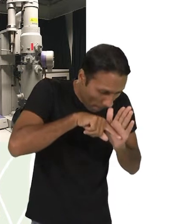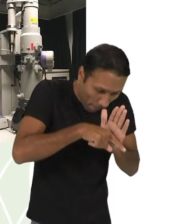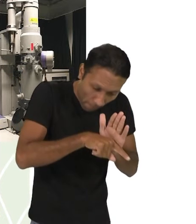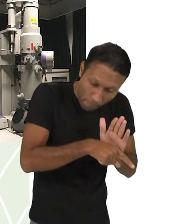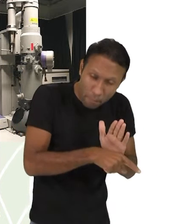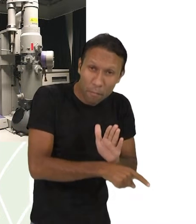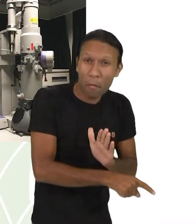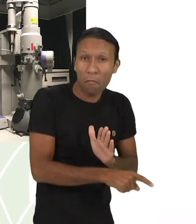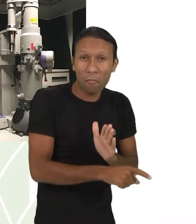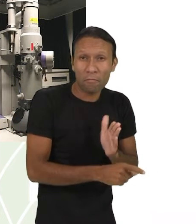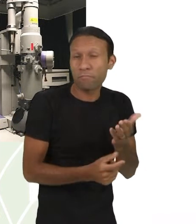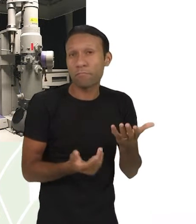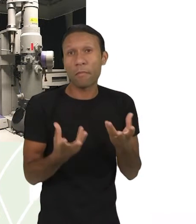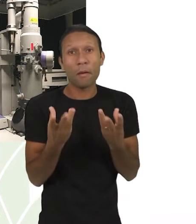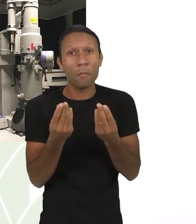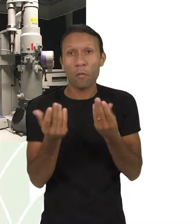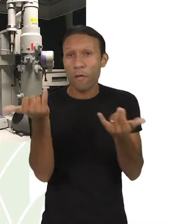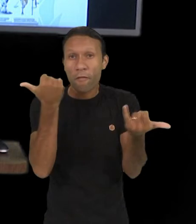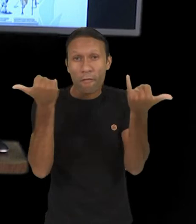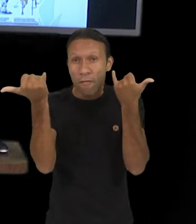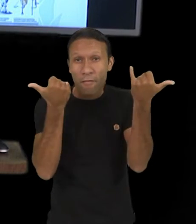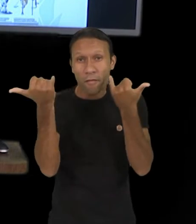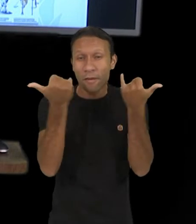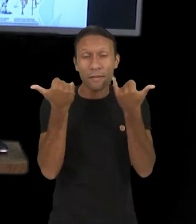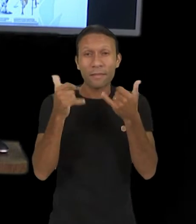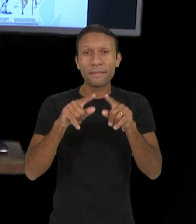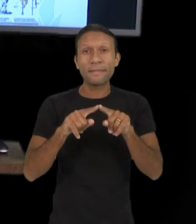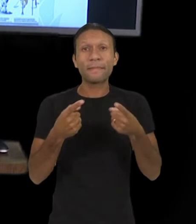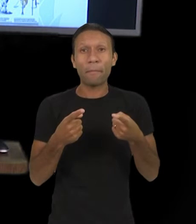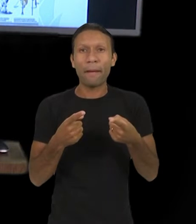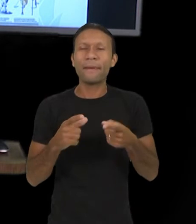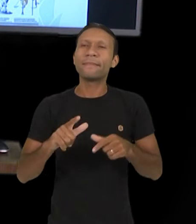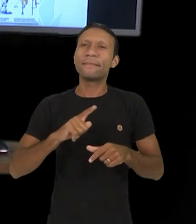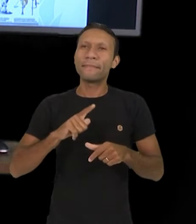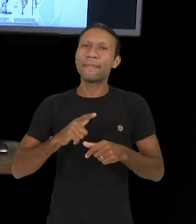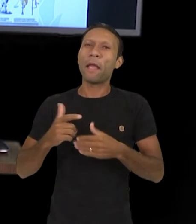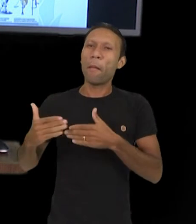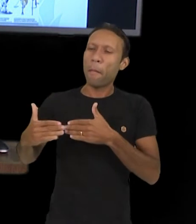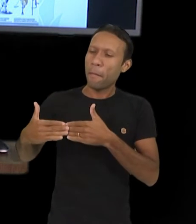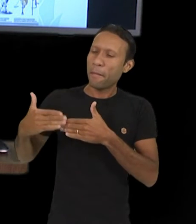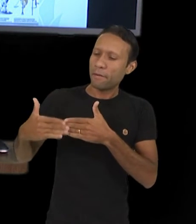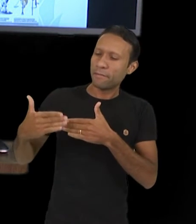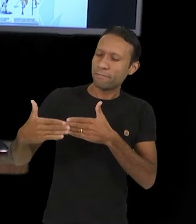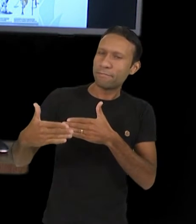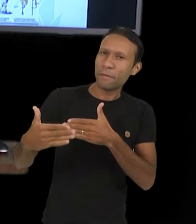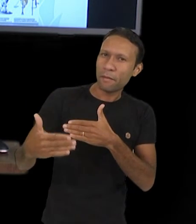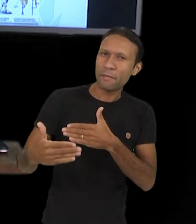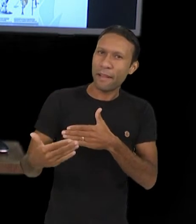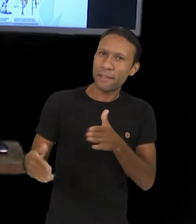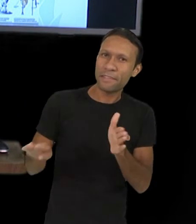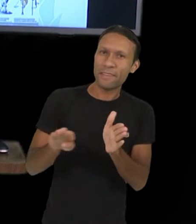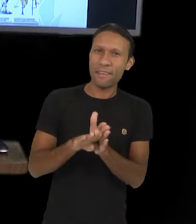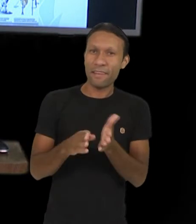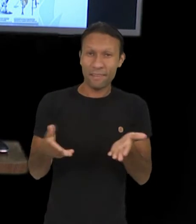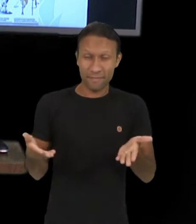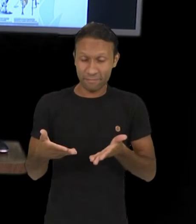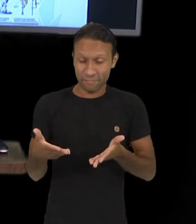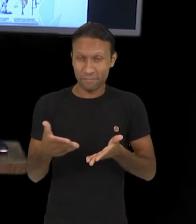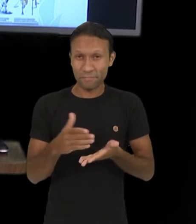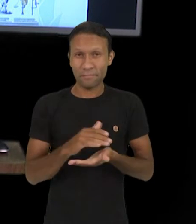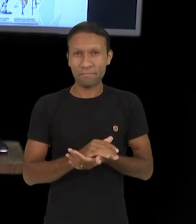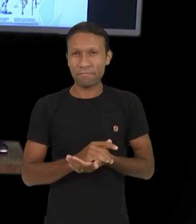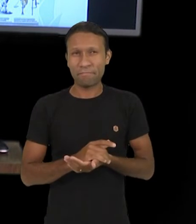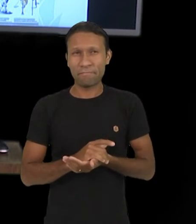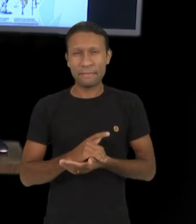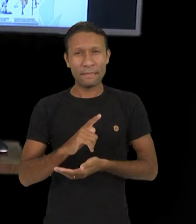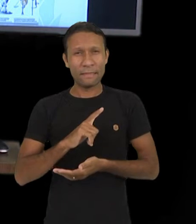coisa, traz muita informação, né? Mas teve todo esse processo até chegar aqui. Então